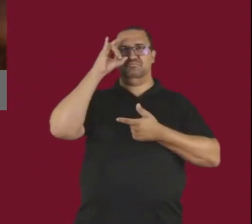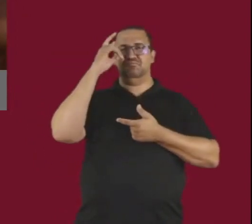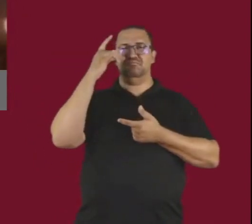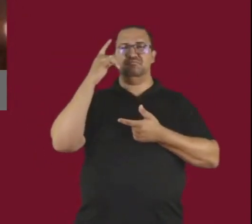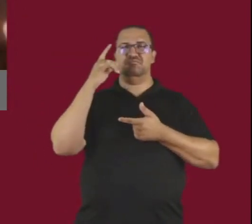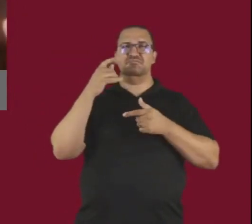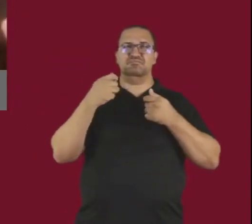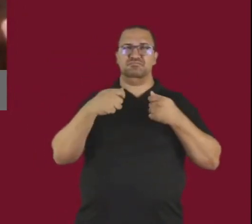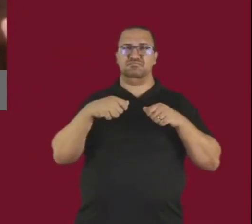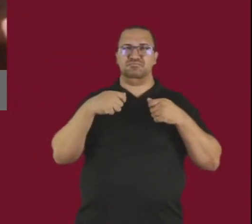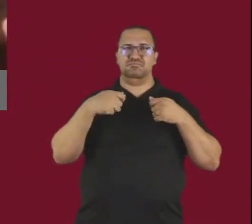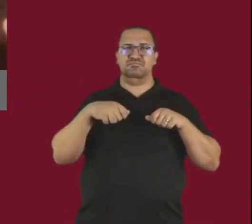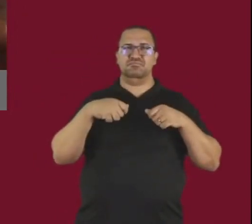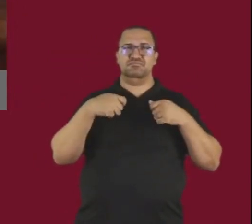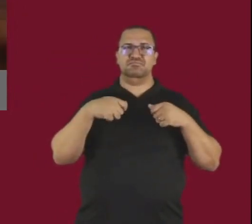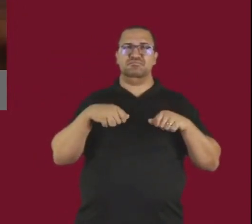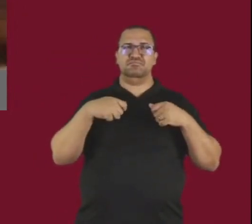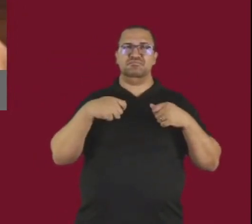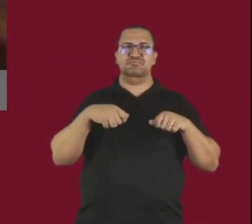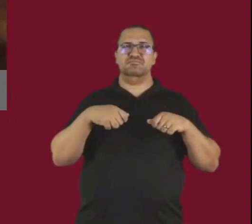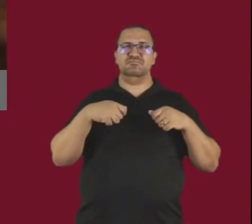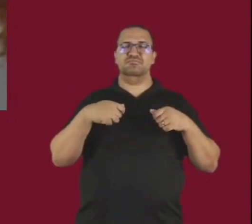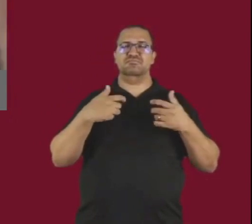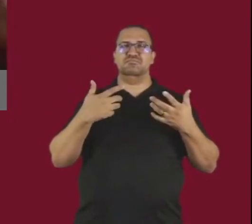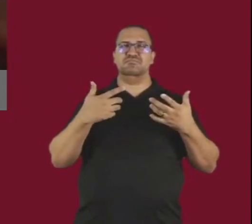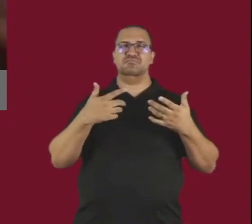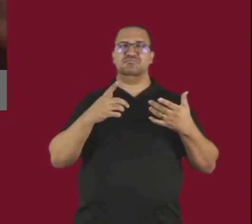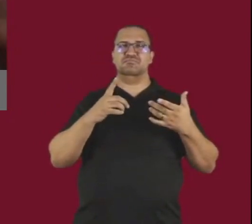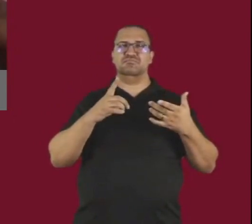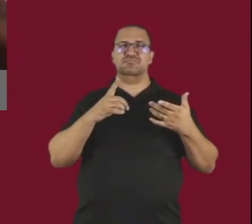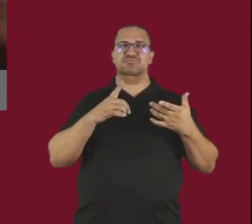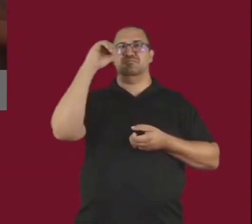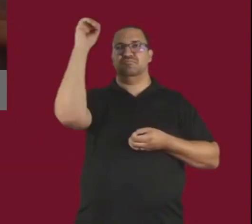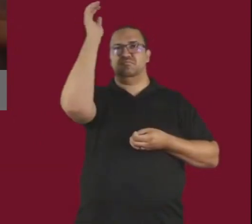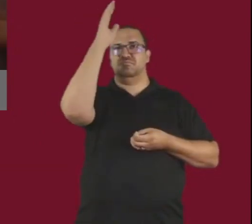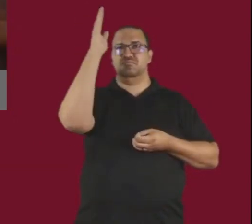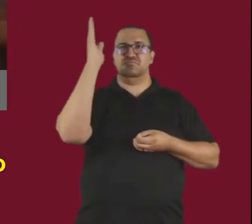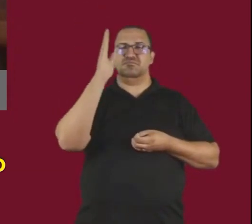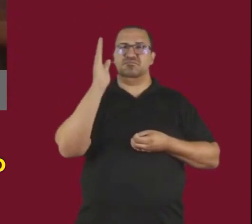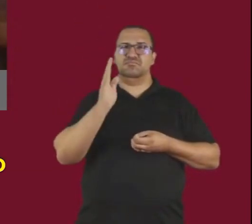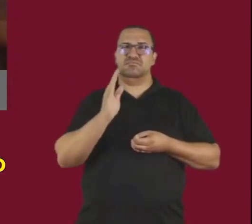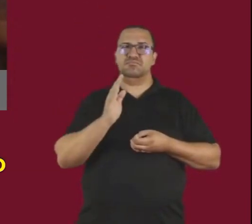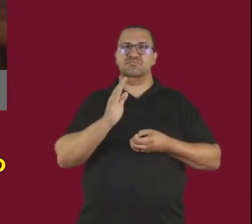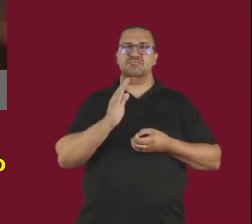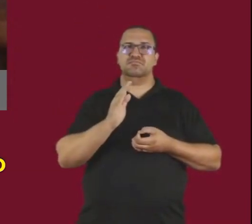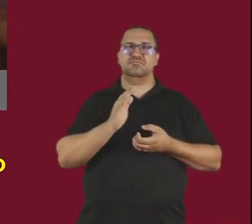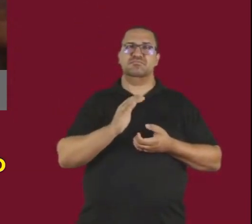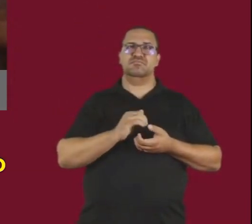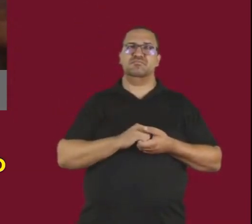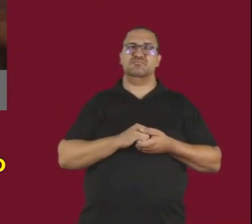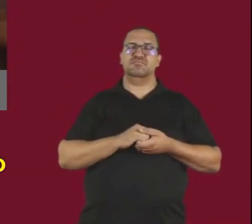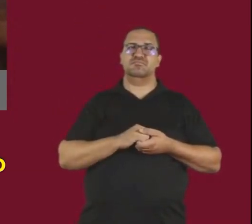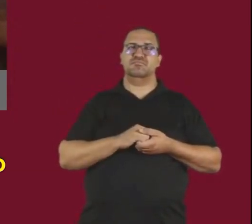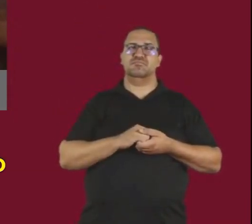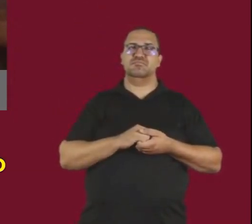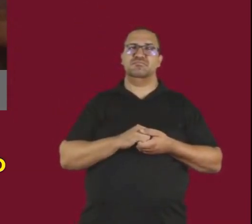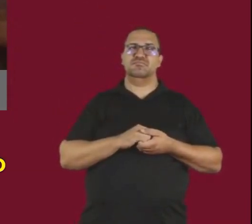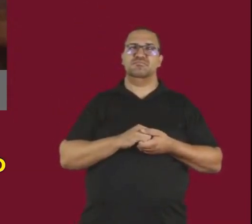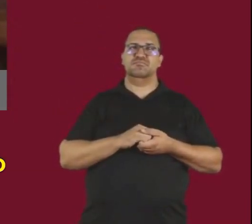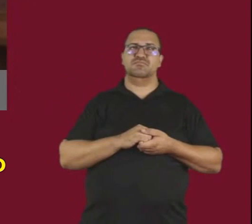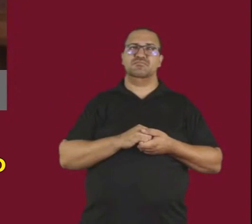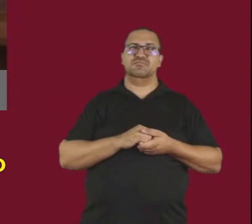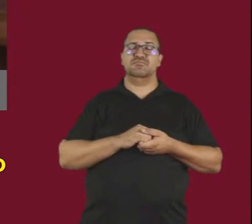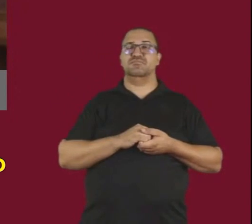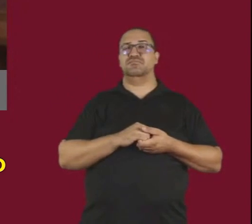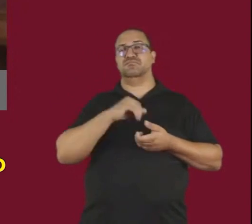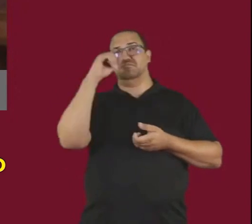Precisa ação, né? Precisa barrar o Brasil, né,